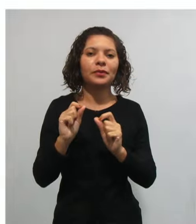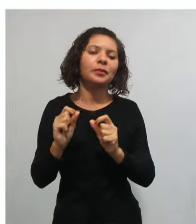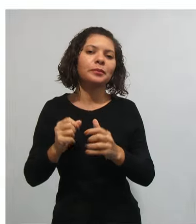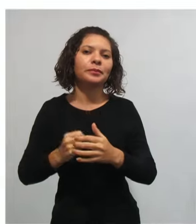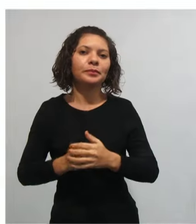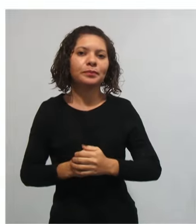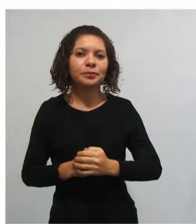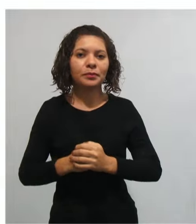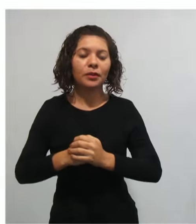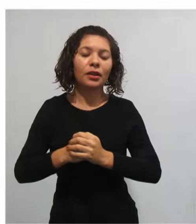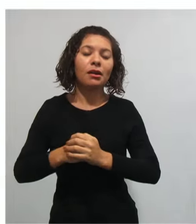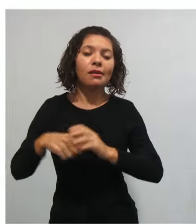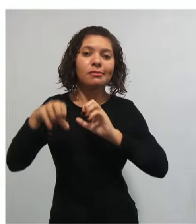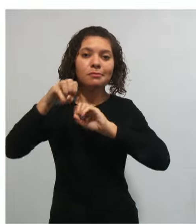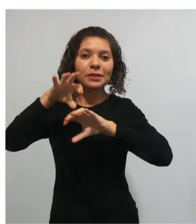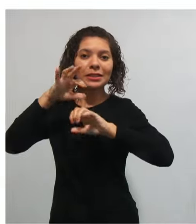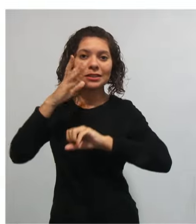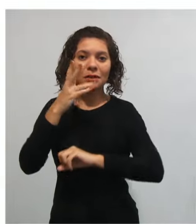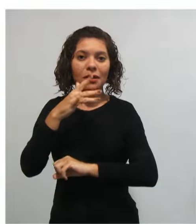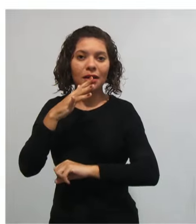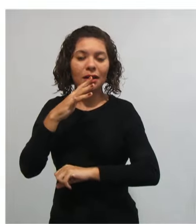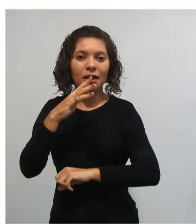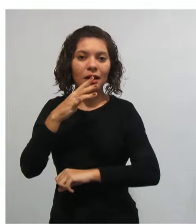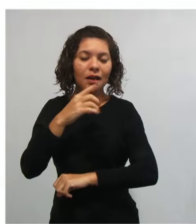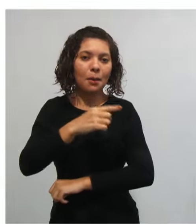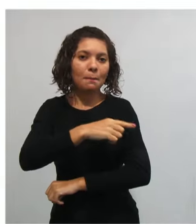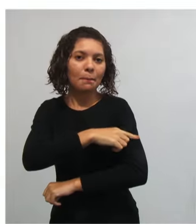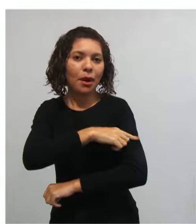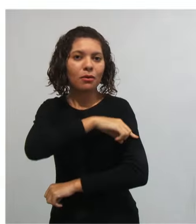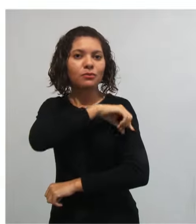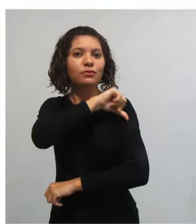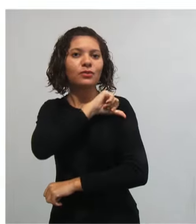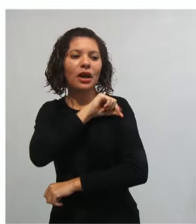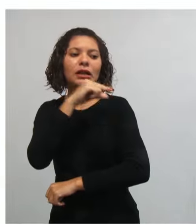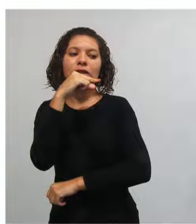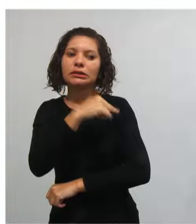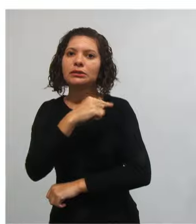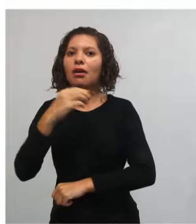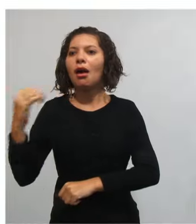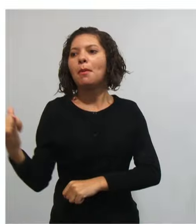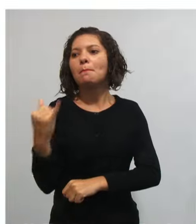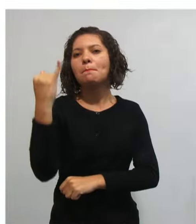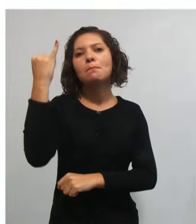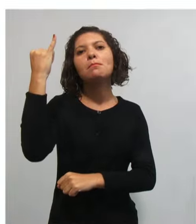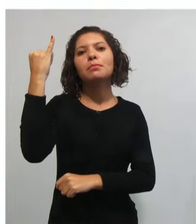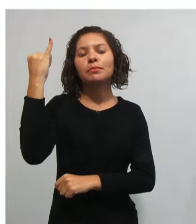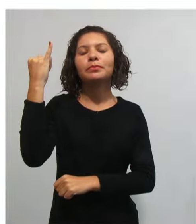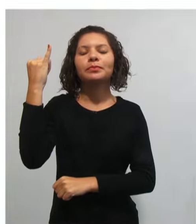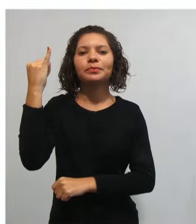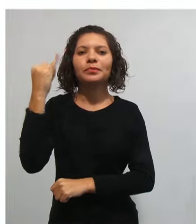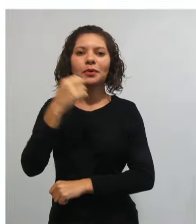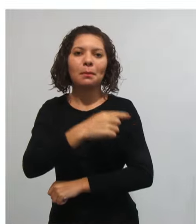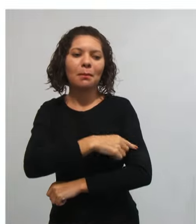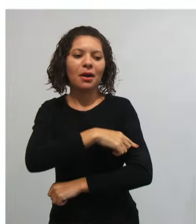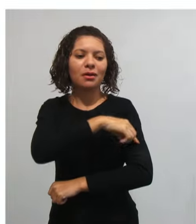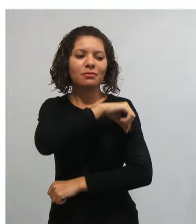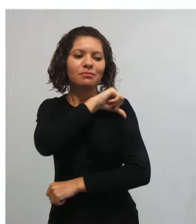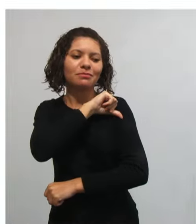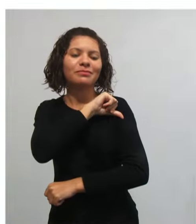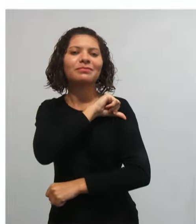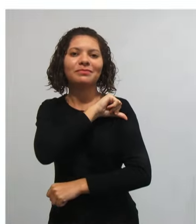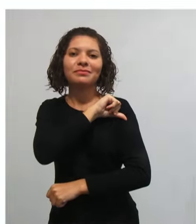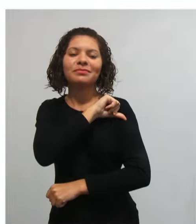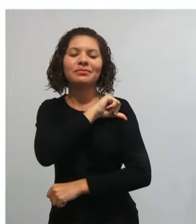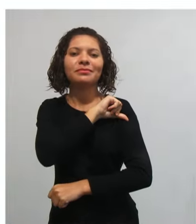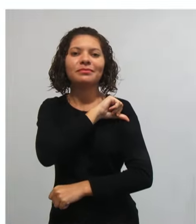da transição para o ensino fundamental é um ponto crucial muito significativo na vida da criança quando ela